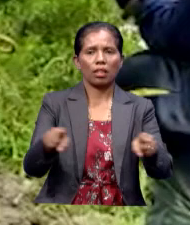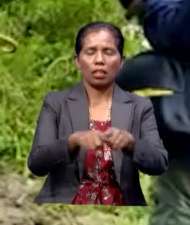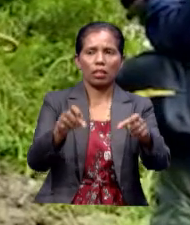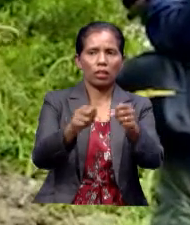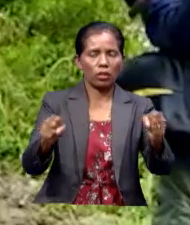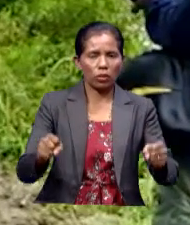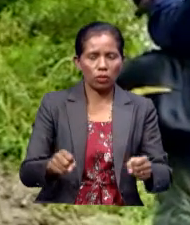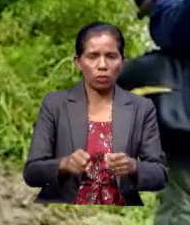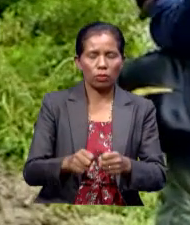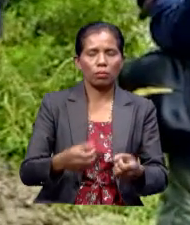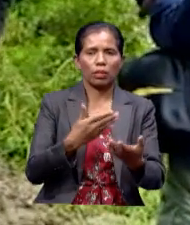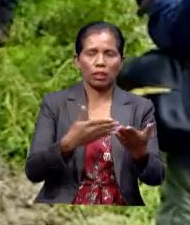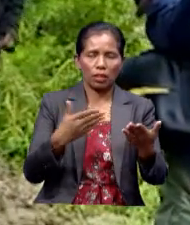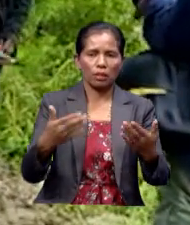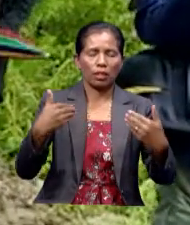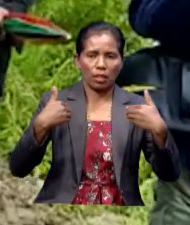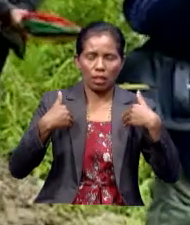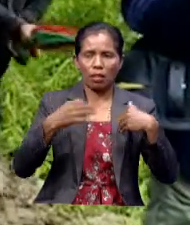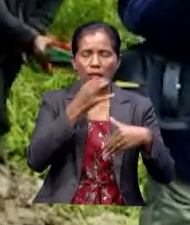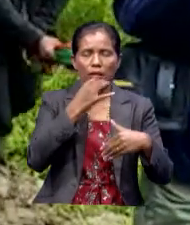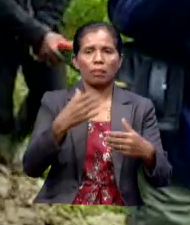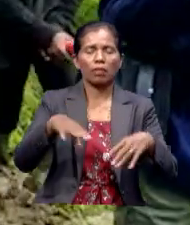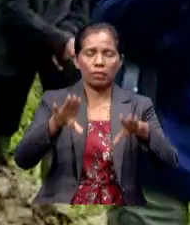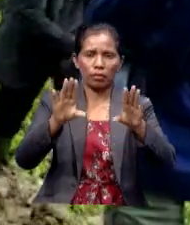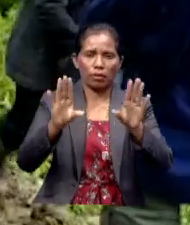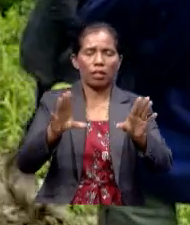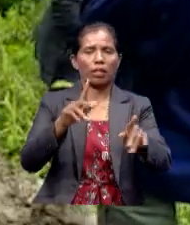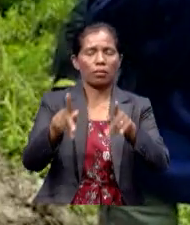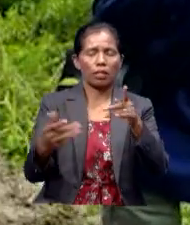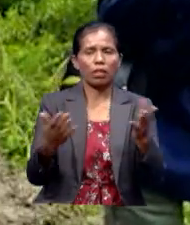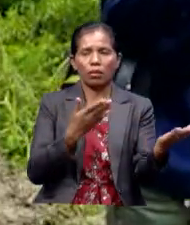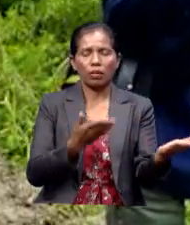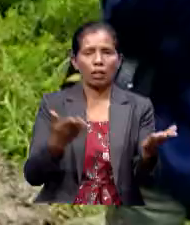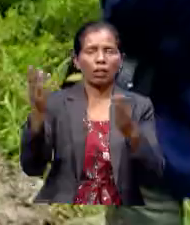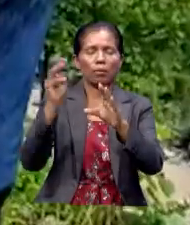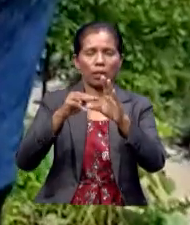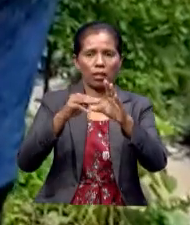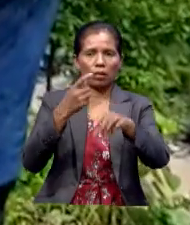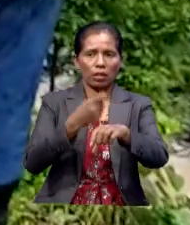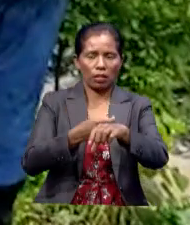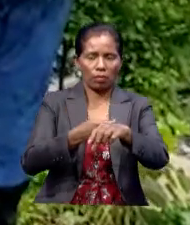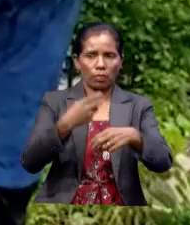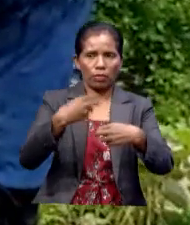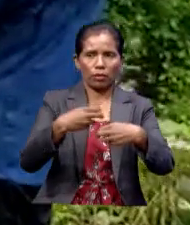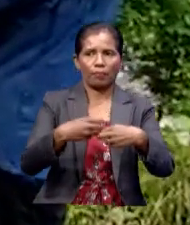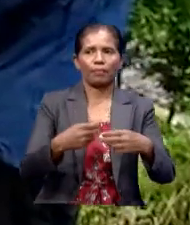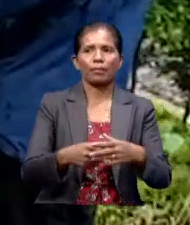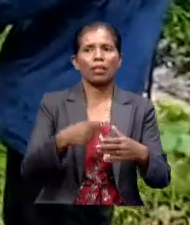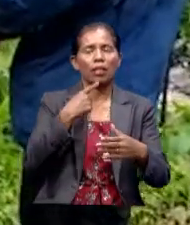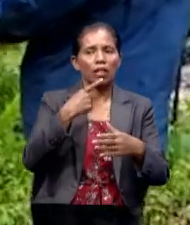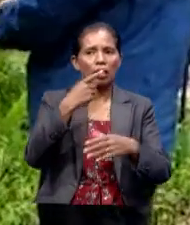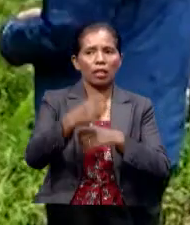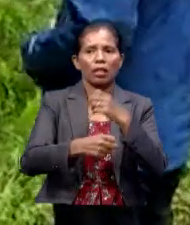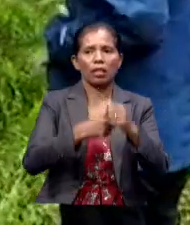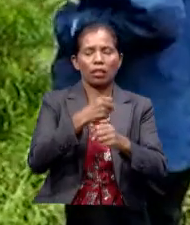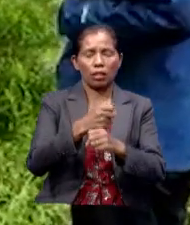sai preocupação ba agricultor sira, rodifan serne produto local ba mercado, liu-liu e tempo dan. Autoridade local reconhece durante tinang